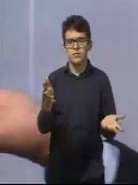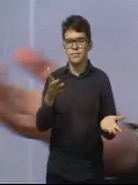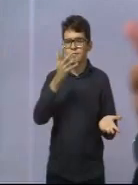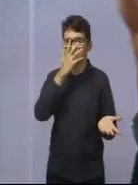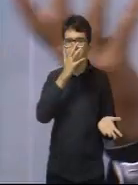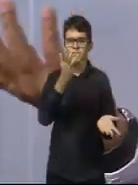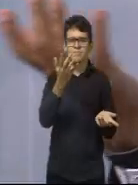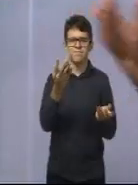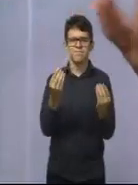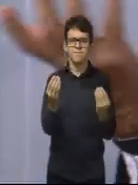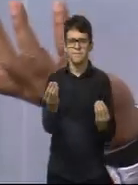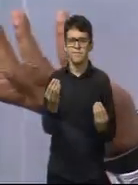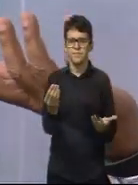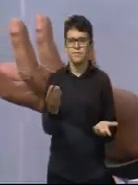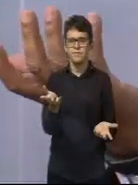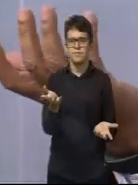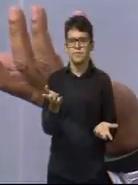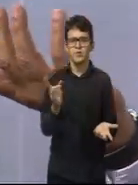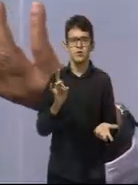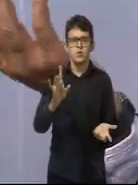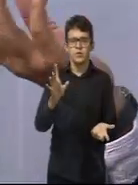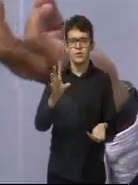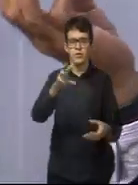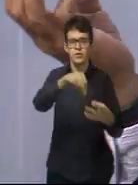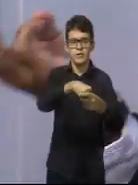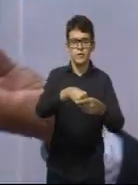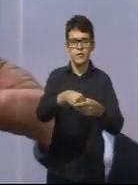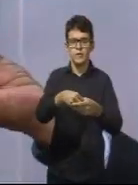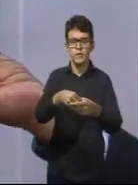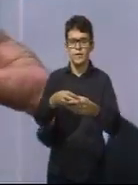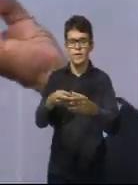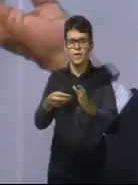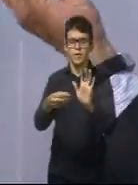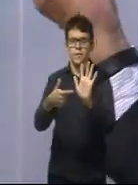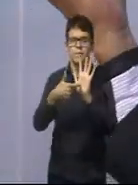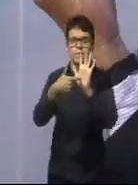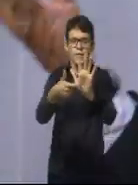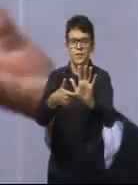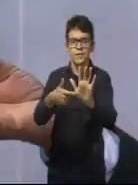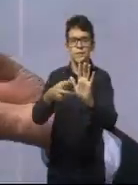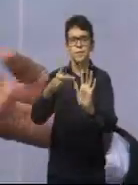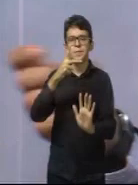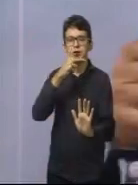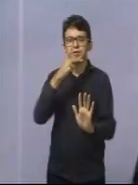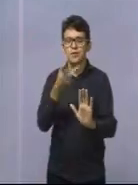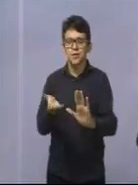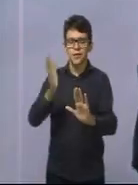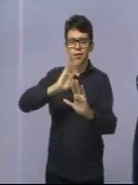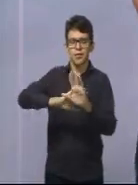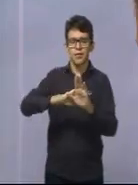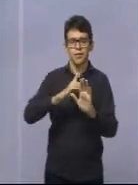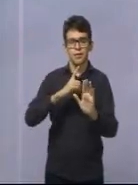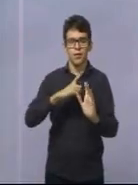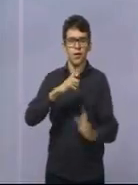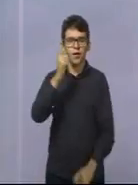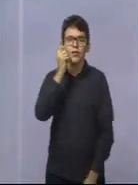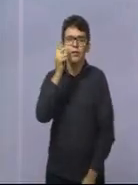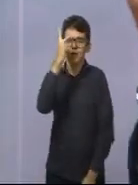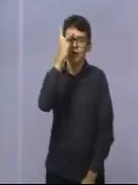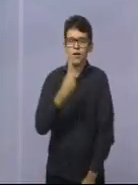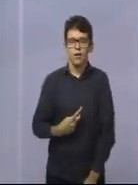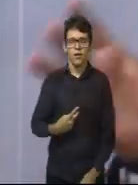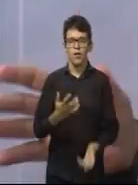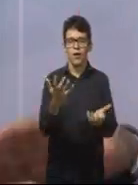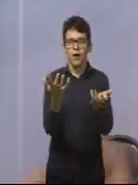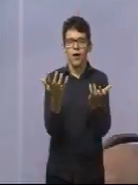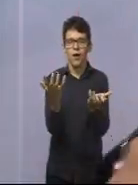negócios, né? Esses partidos políticos viraram só negócio. Então vende o tempo de televisão, vende horário eleitoral, vende espaço, vende